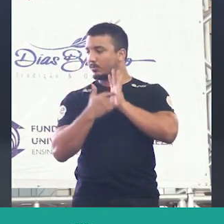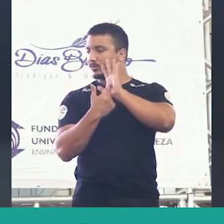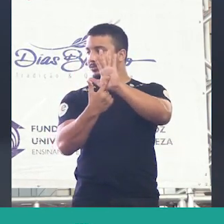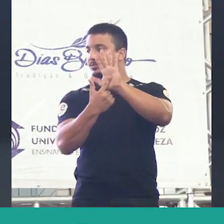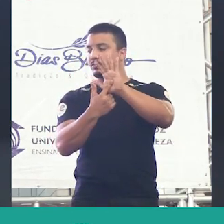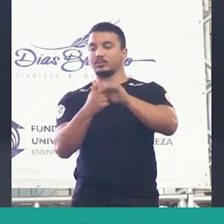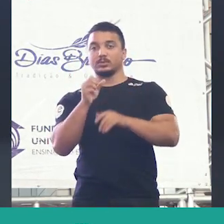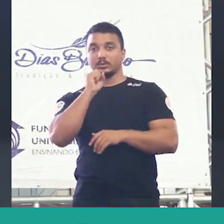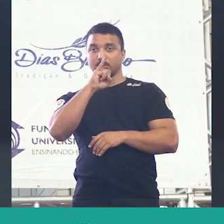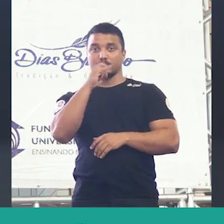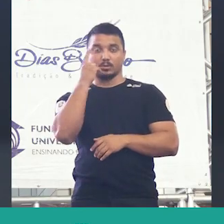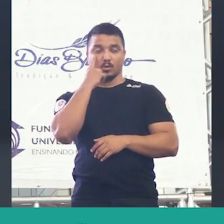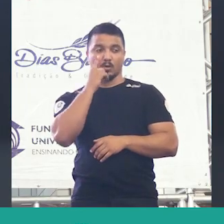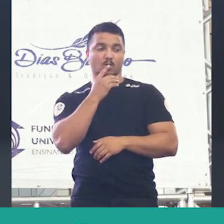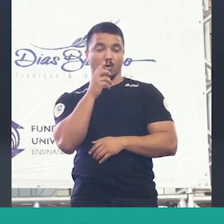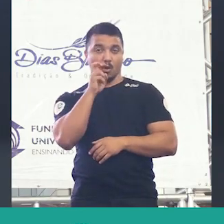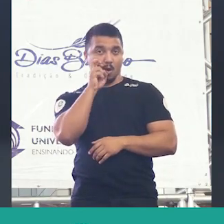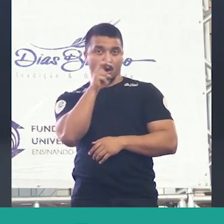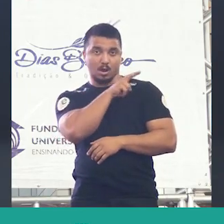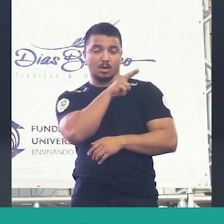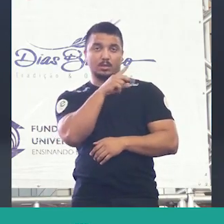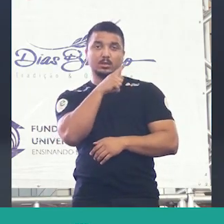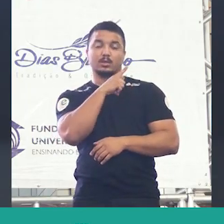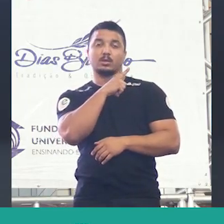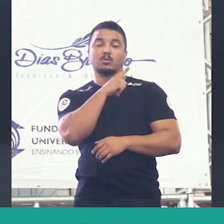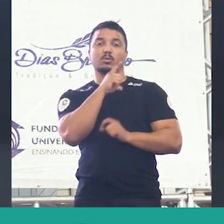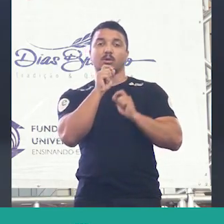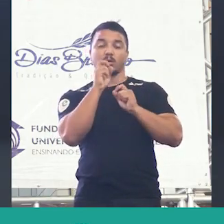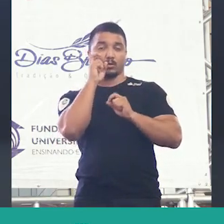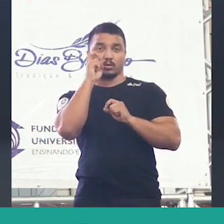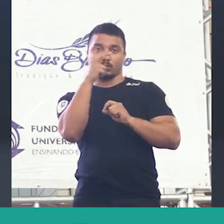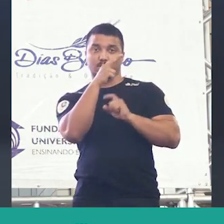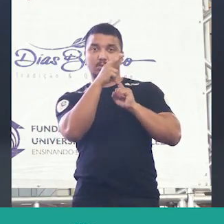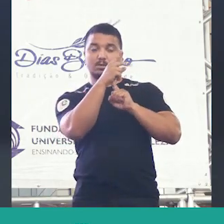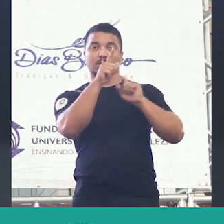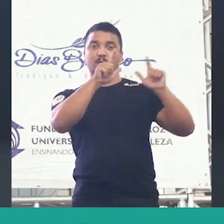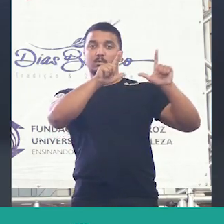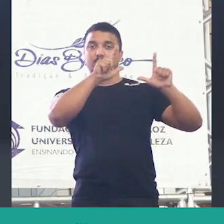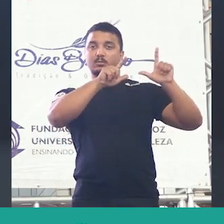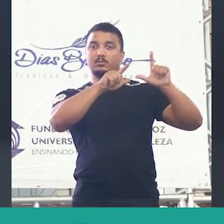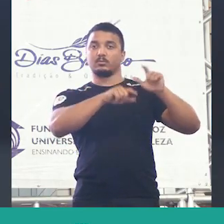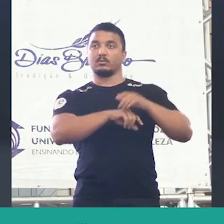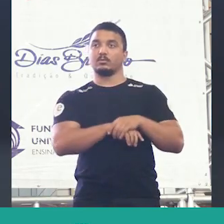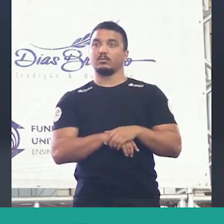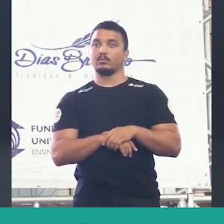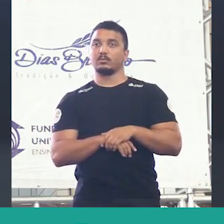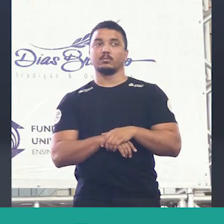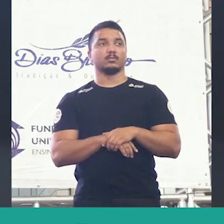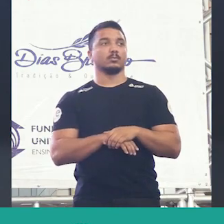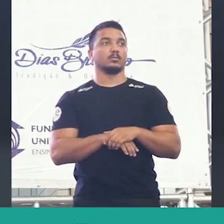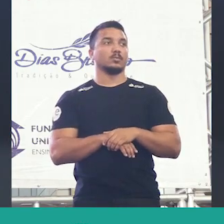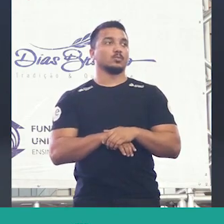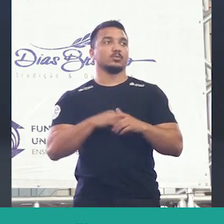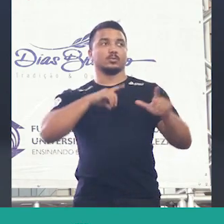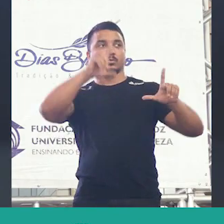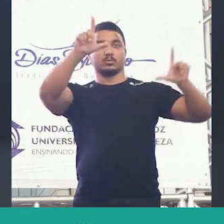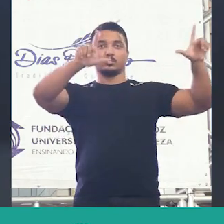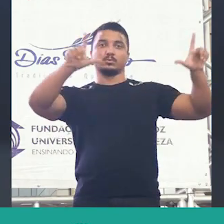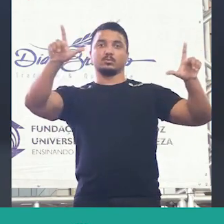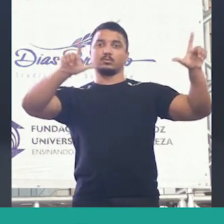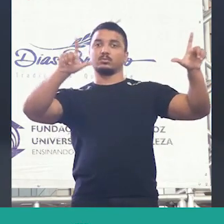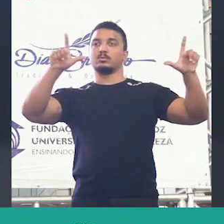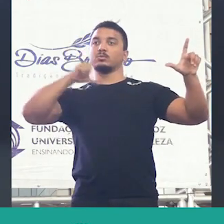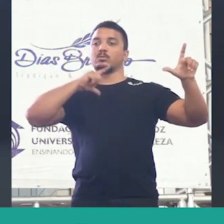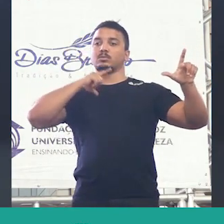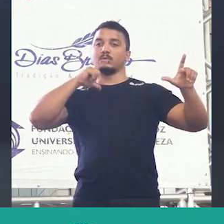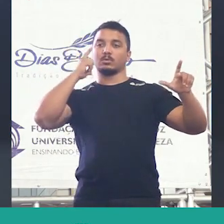se vocês olharem para o lado, vocês vão ver o fundo de um dos telões. Olhem para o lado. Para os lados aqui, ó, para esses telões. Vocês